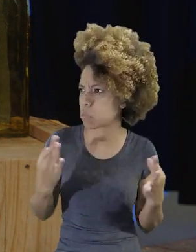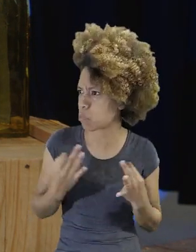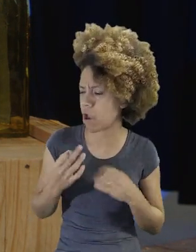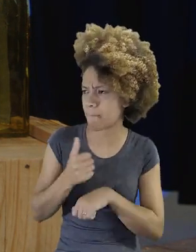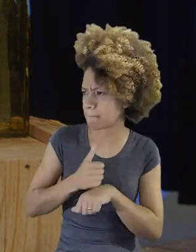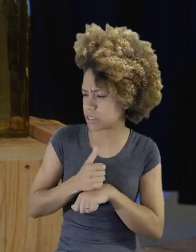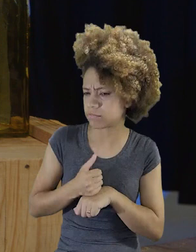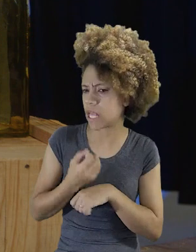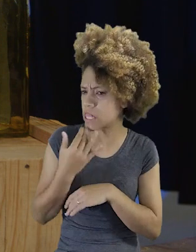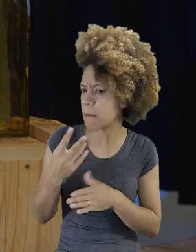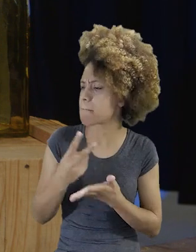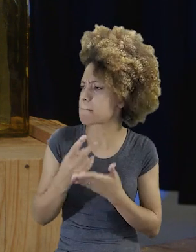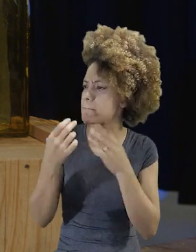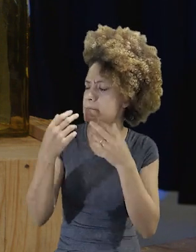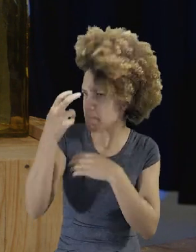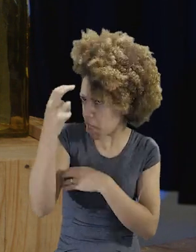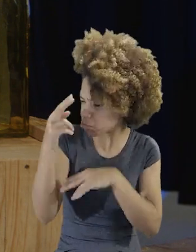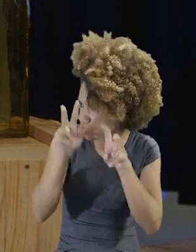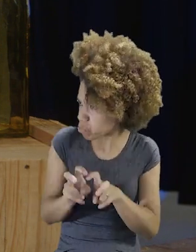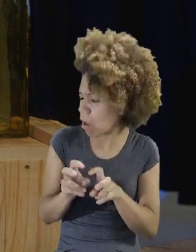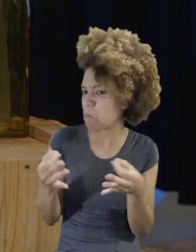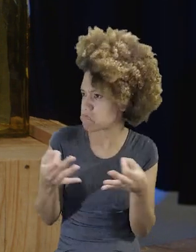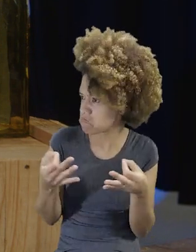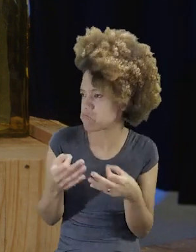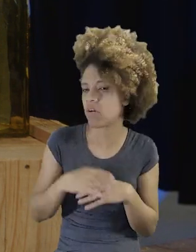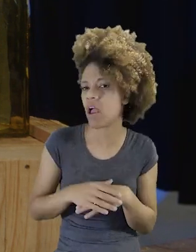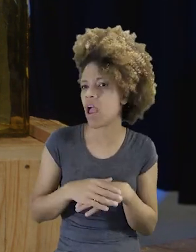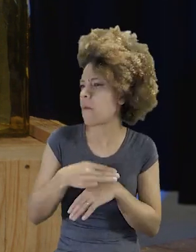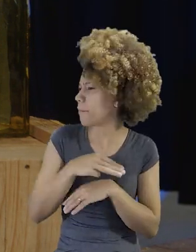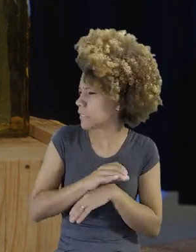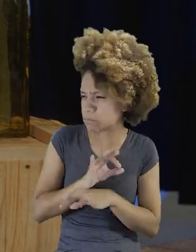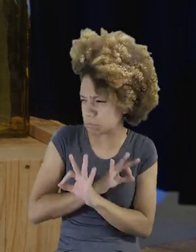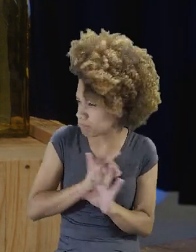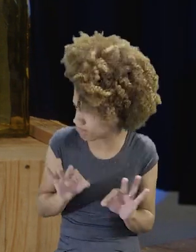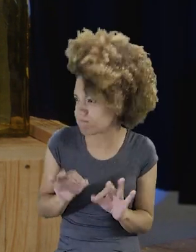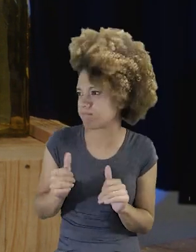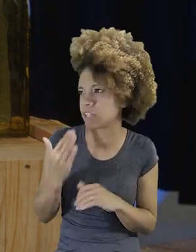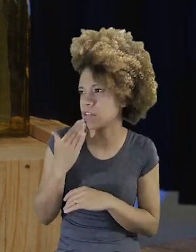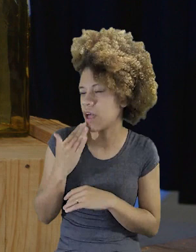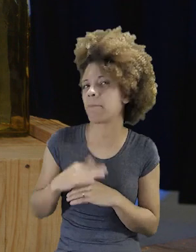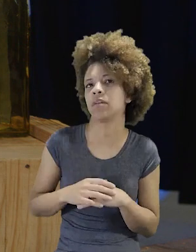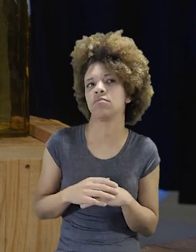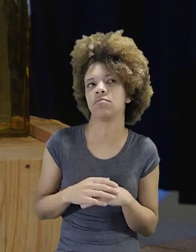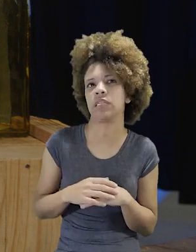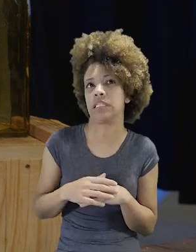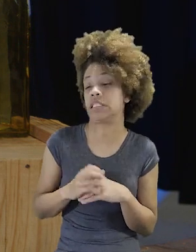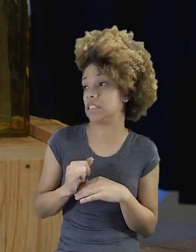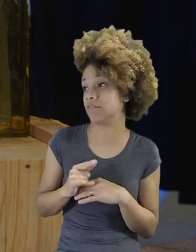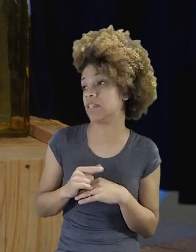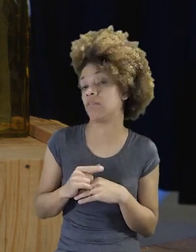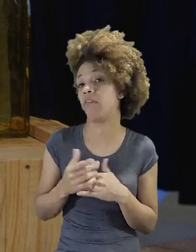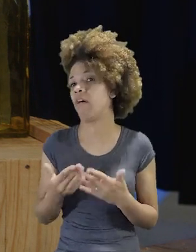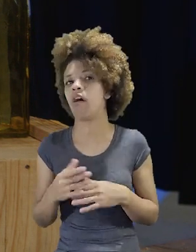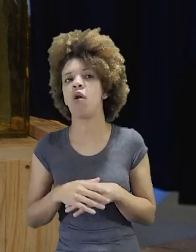uma grande técnica porque sempre aborda os assuntos com muito Inteligência é um baita Mc sabe se